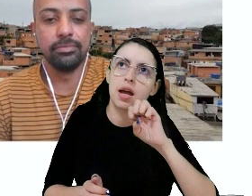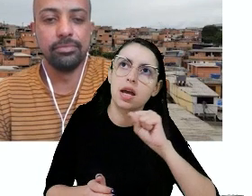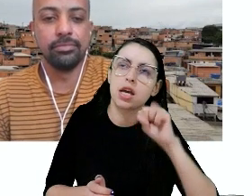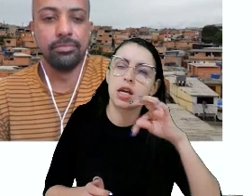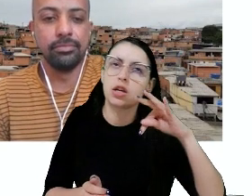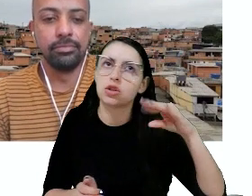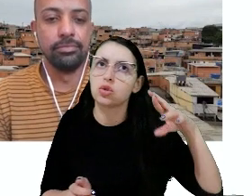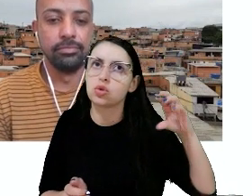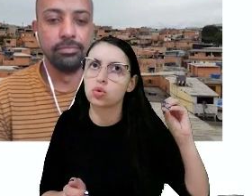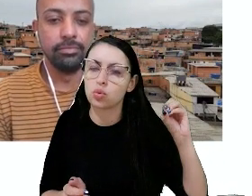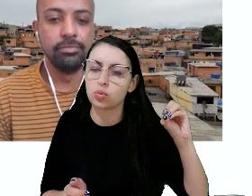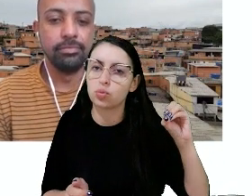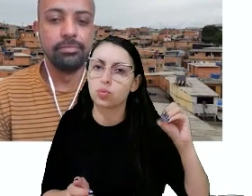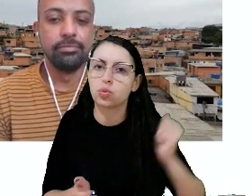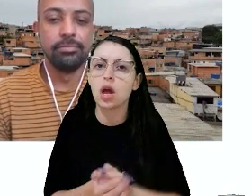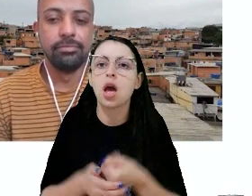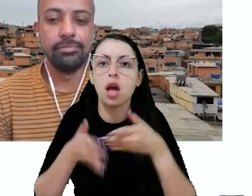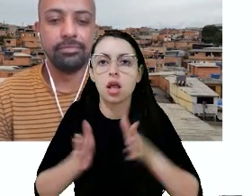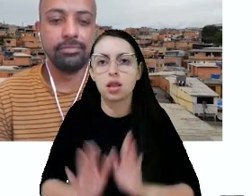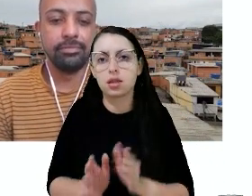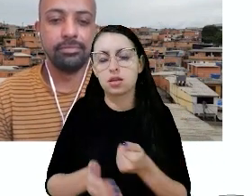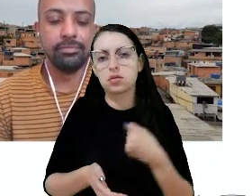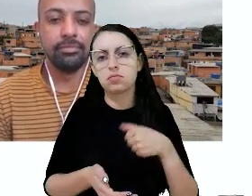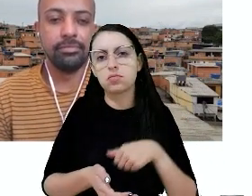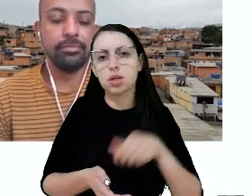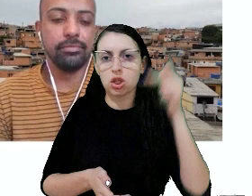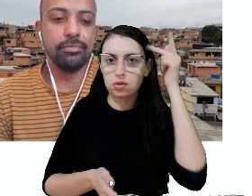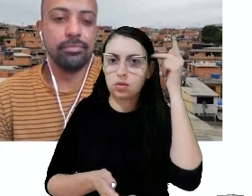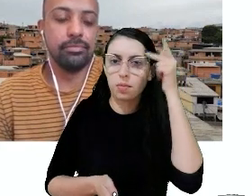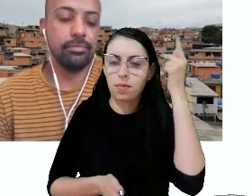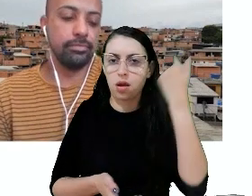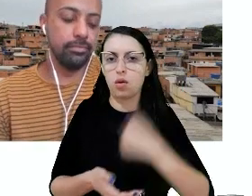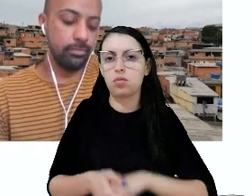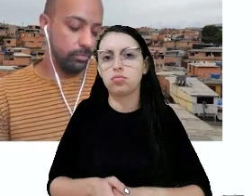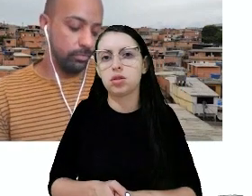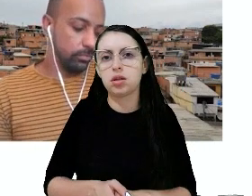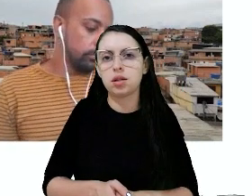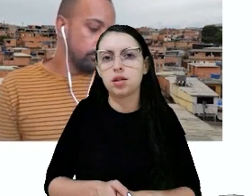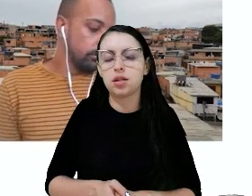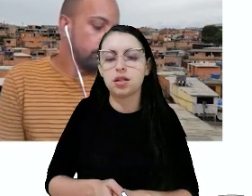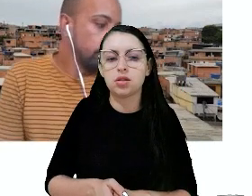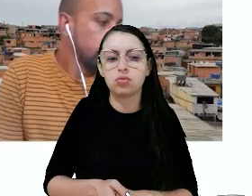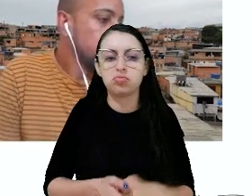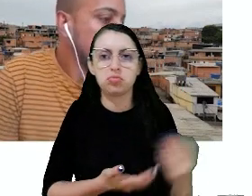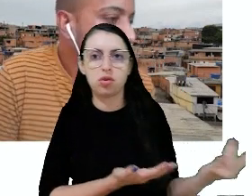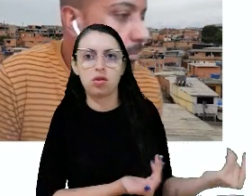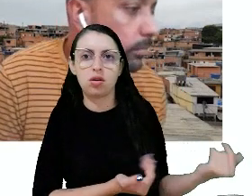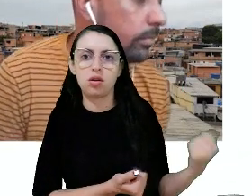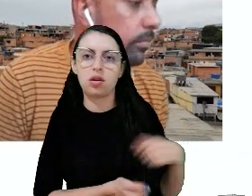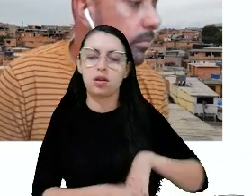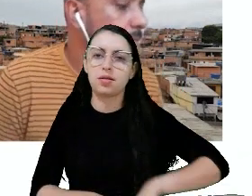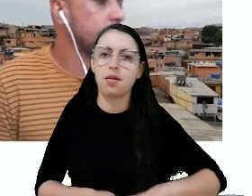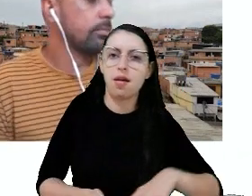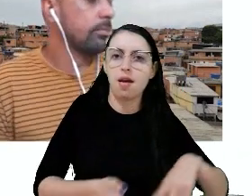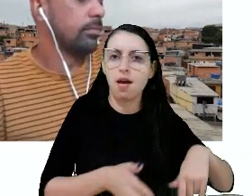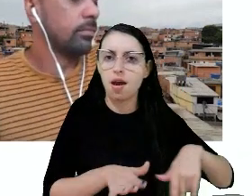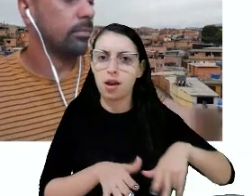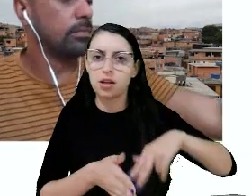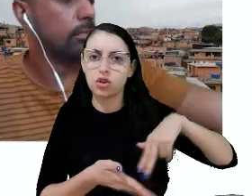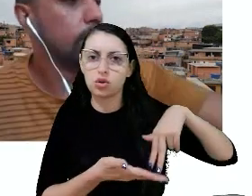rede Gerando Falcões, nasceu no extremo leste de São Paulo, na adolescência sonhava em ser